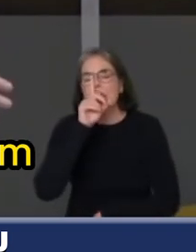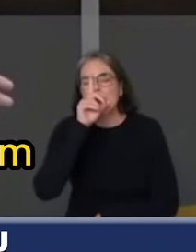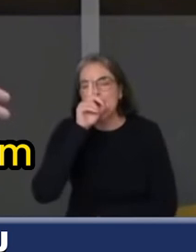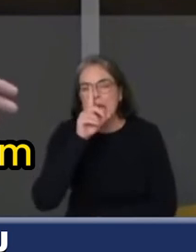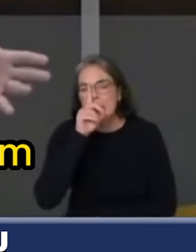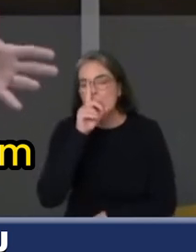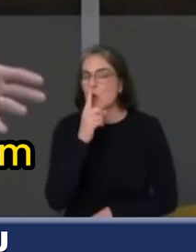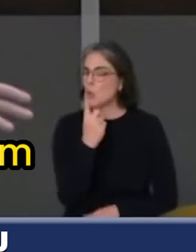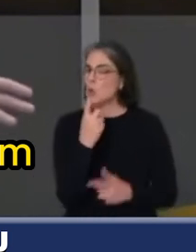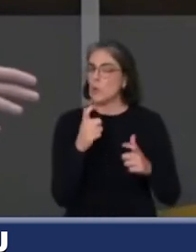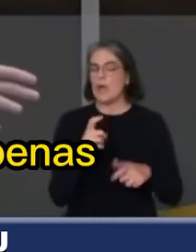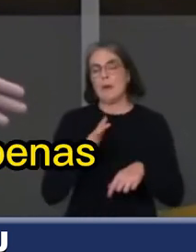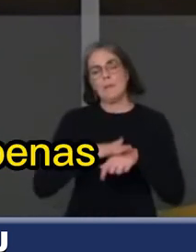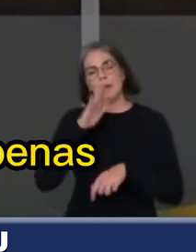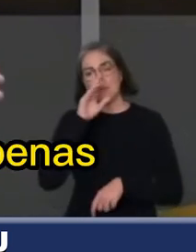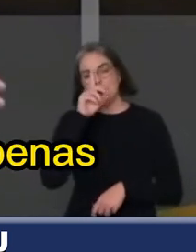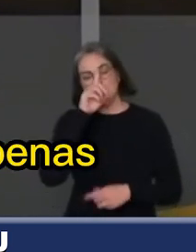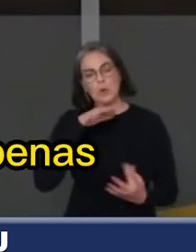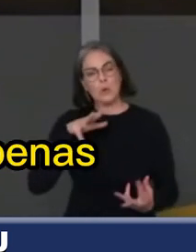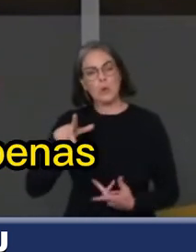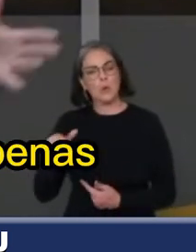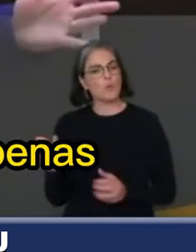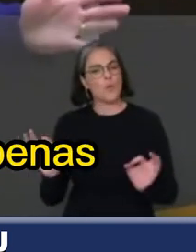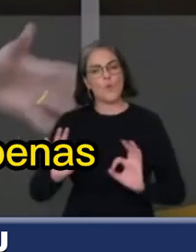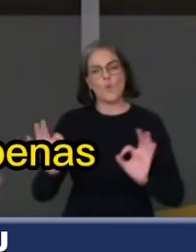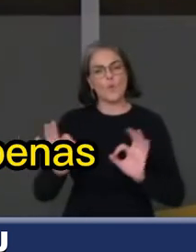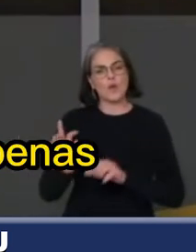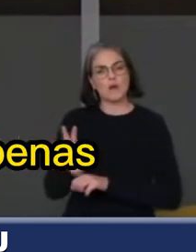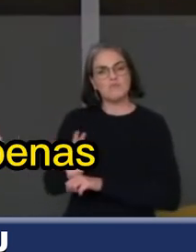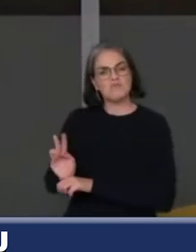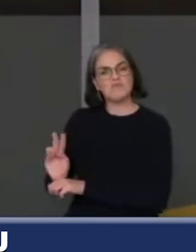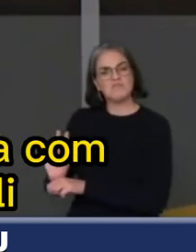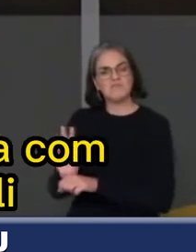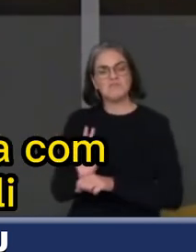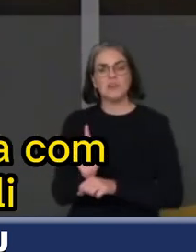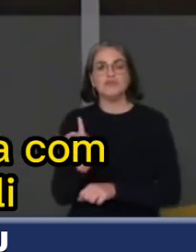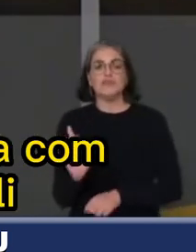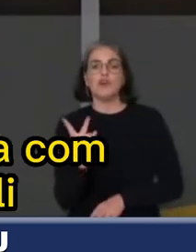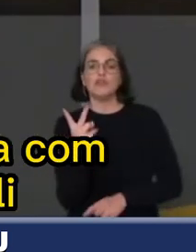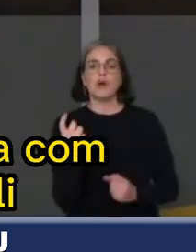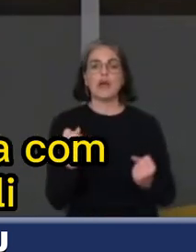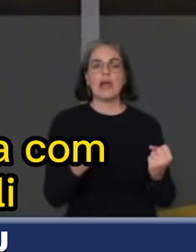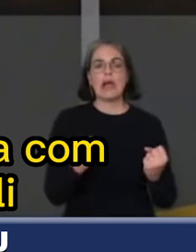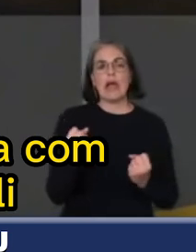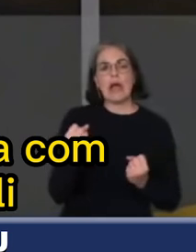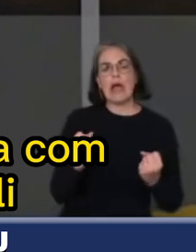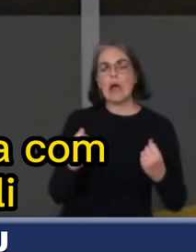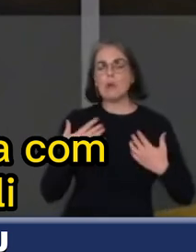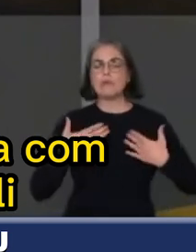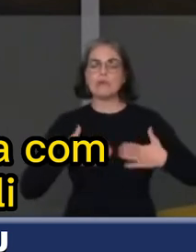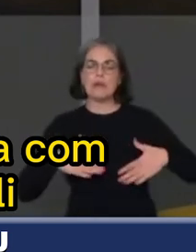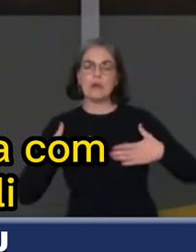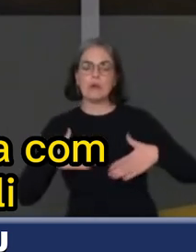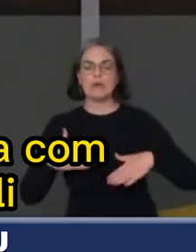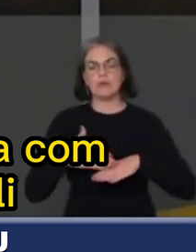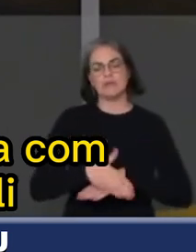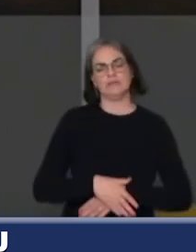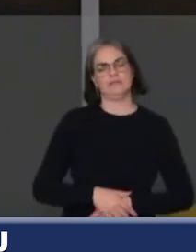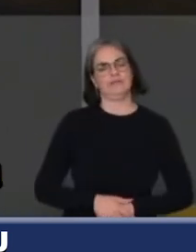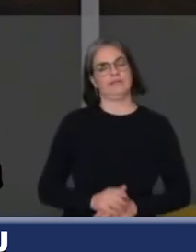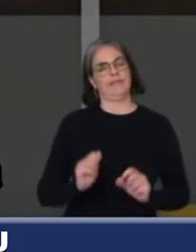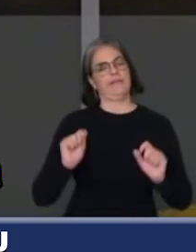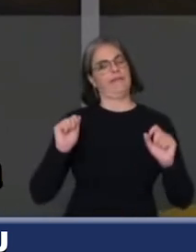ter escolta. E da forma que foi, com apenas dois carros. E óbvio que ninguém chega com aqueles dois carros